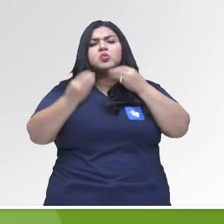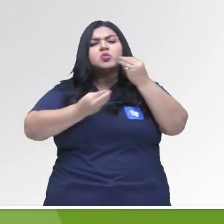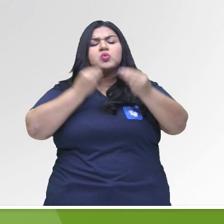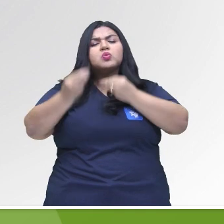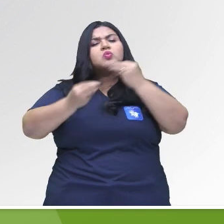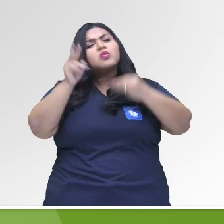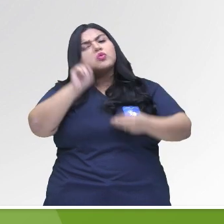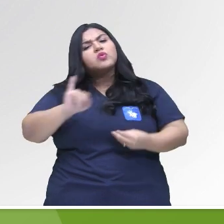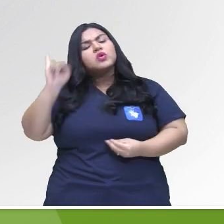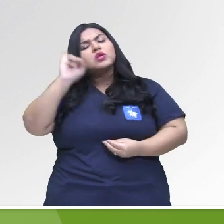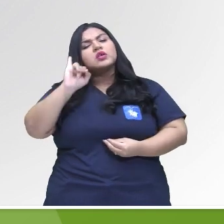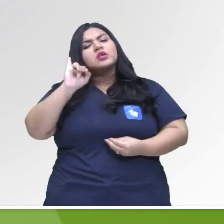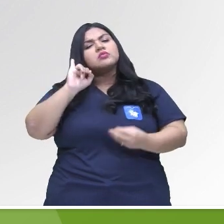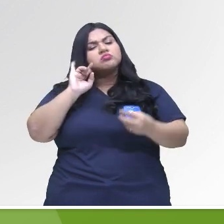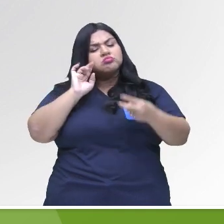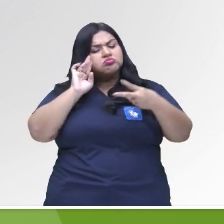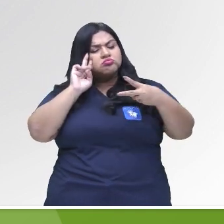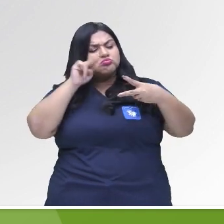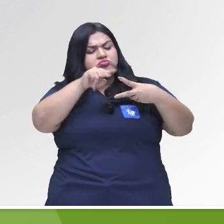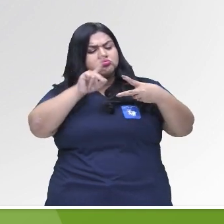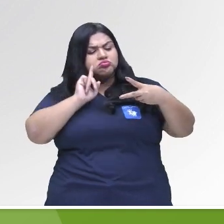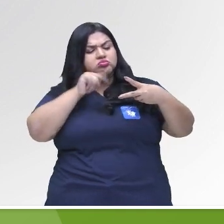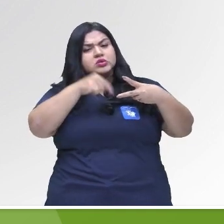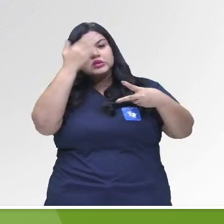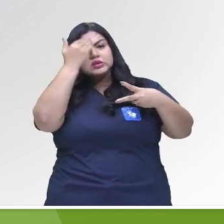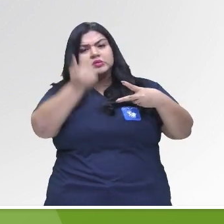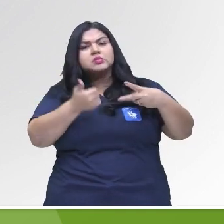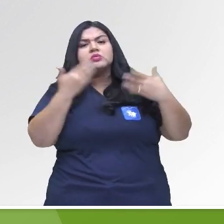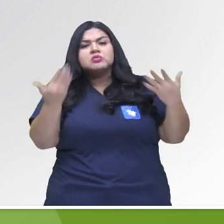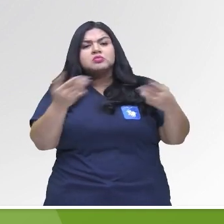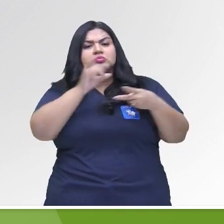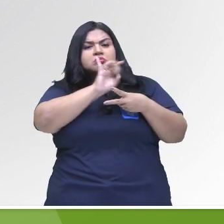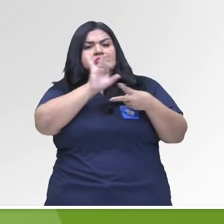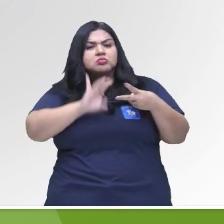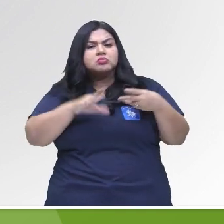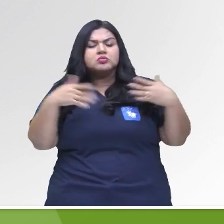vou identificar, né, cada um deles? Vamos lá.